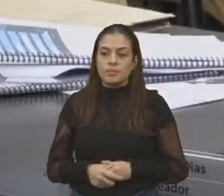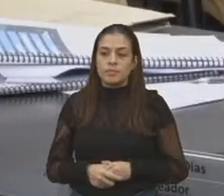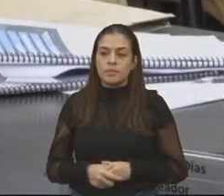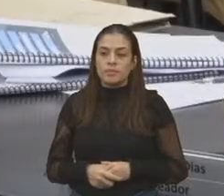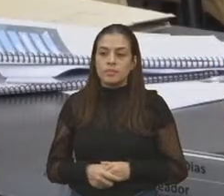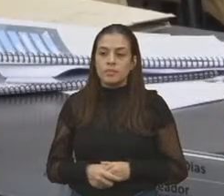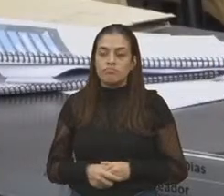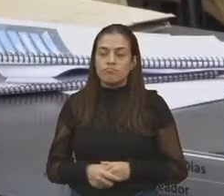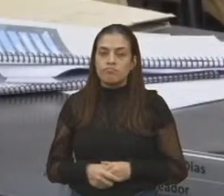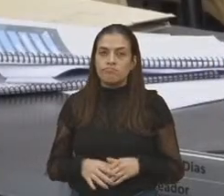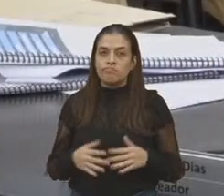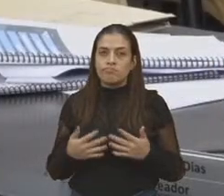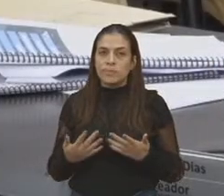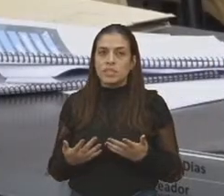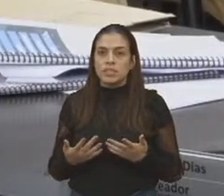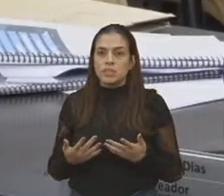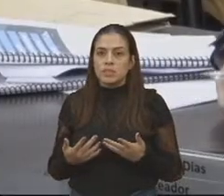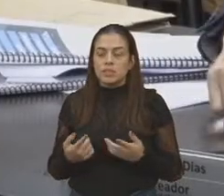Porque a gente